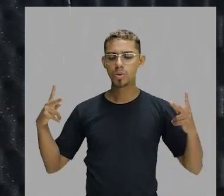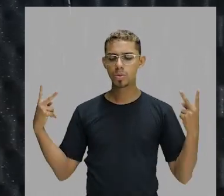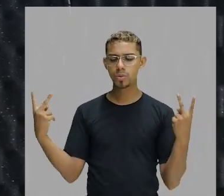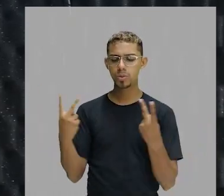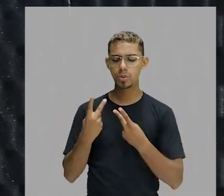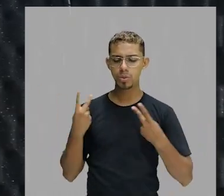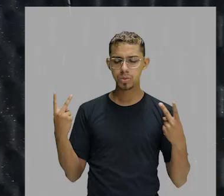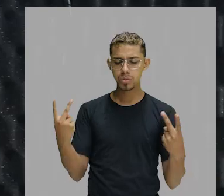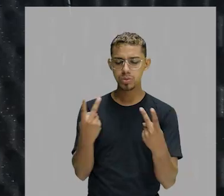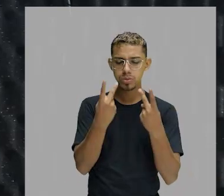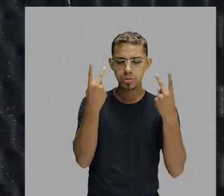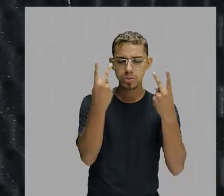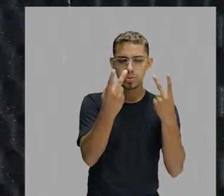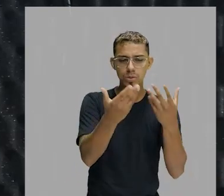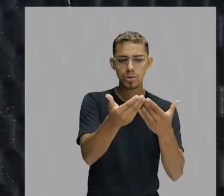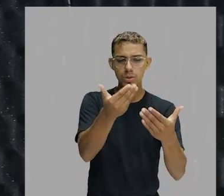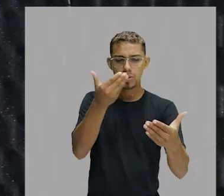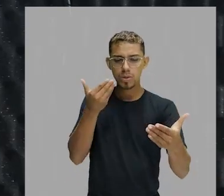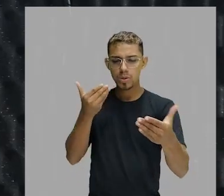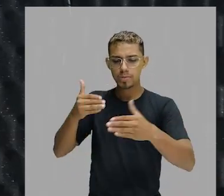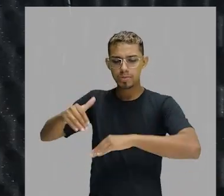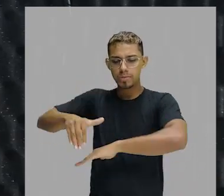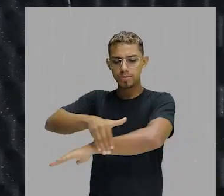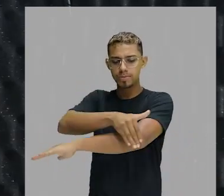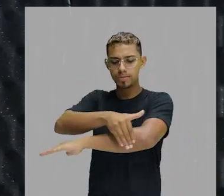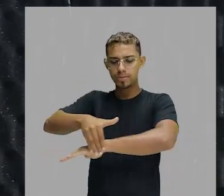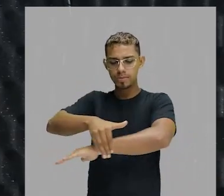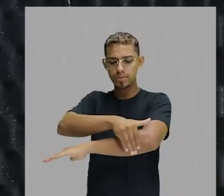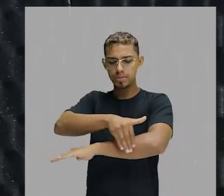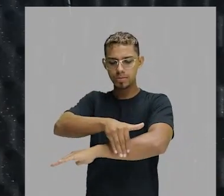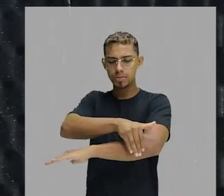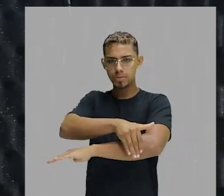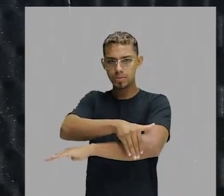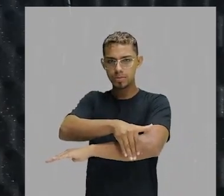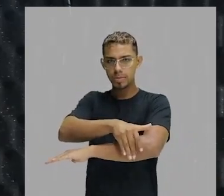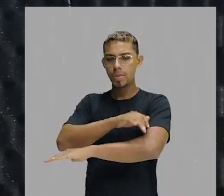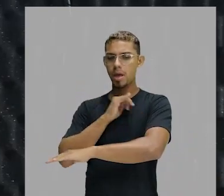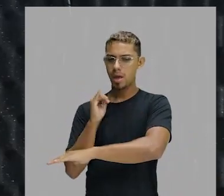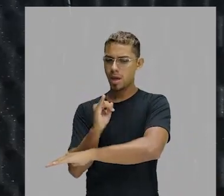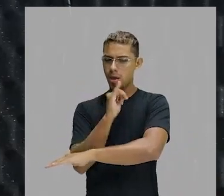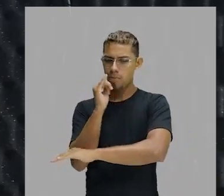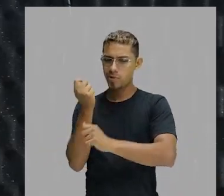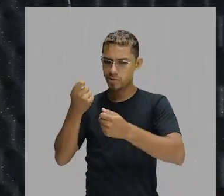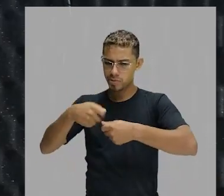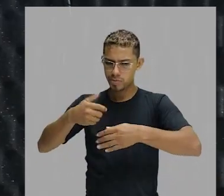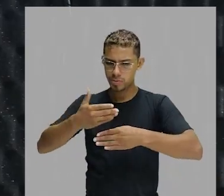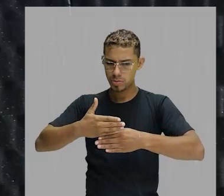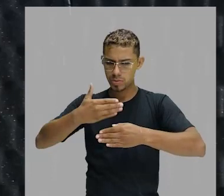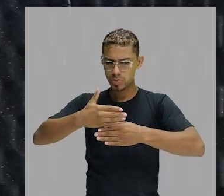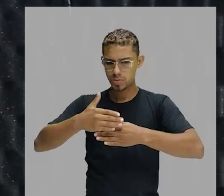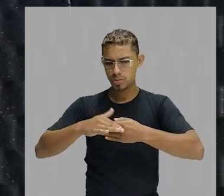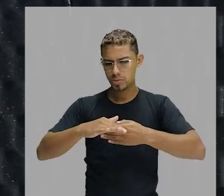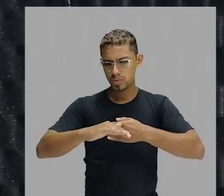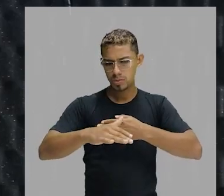leve aquela areia para a pista, tá certo? Daí vem a importância da preservação dessa vegetação. Em áreas